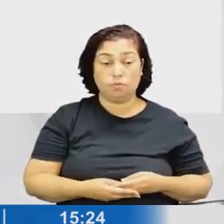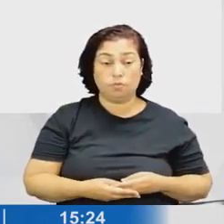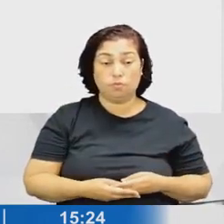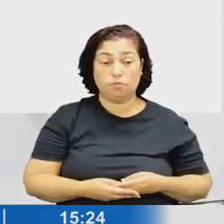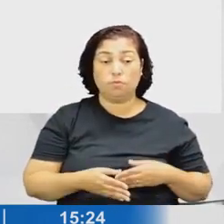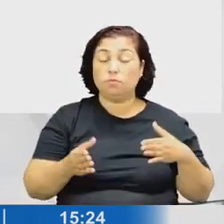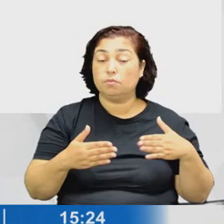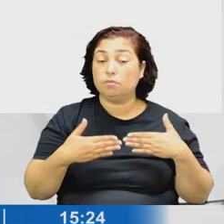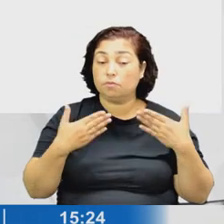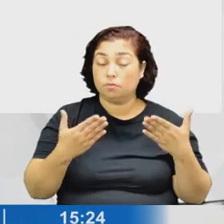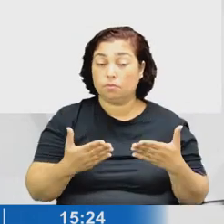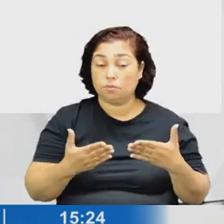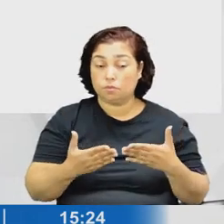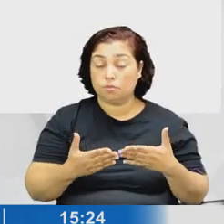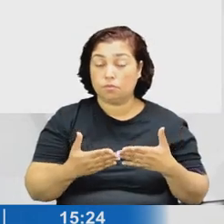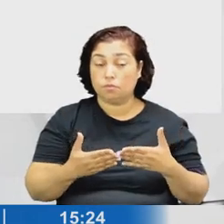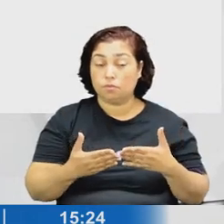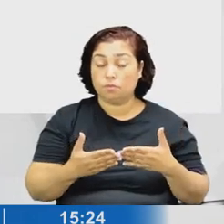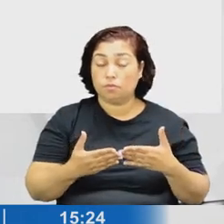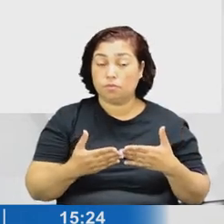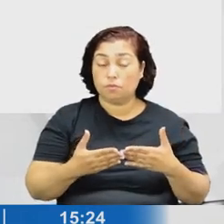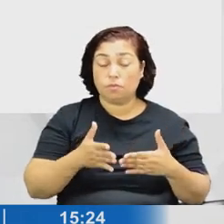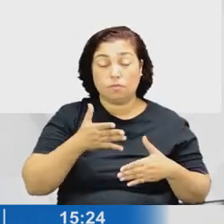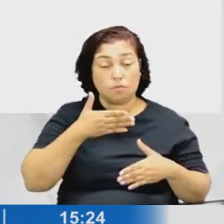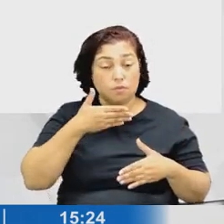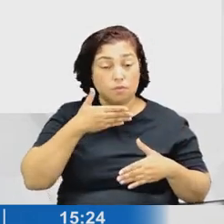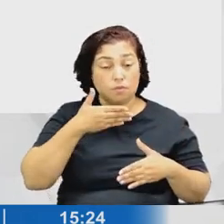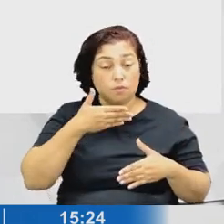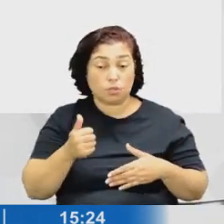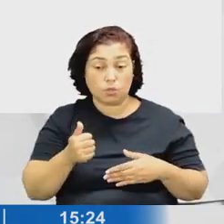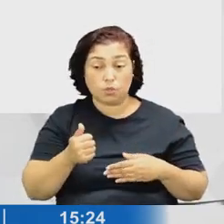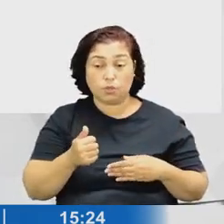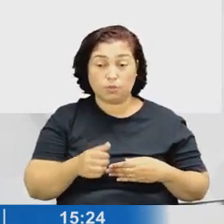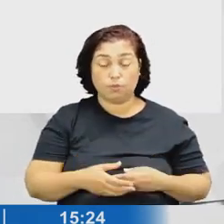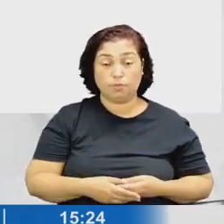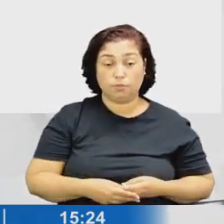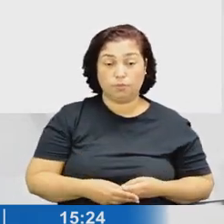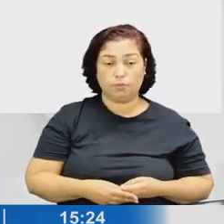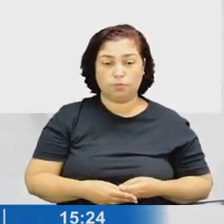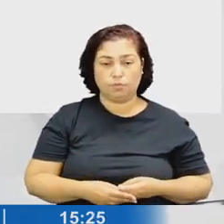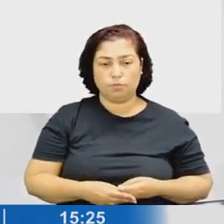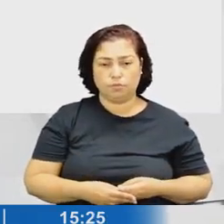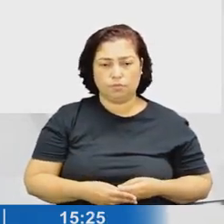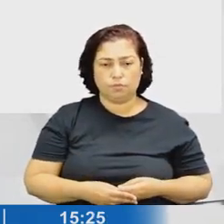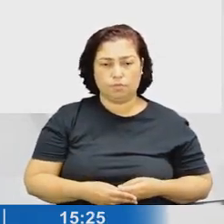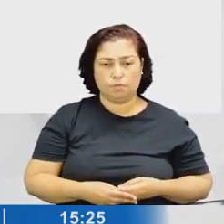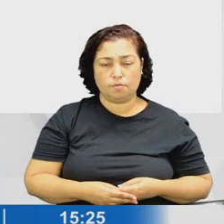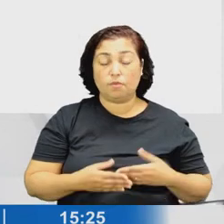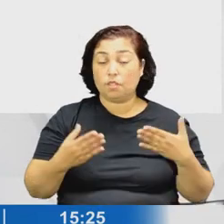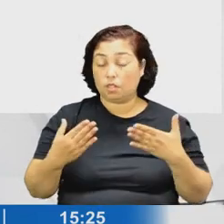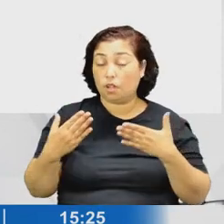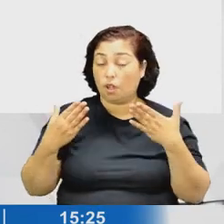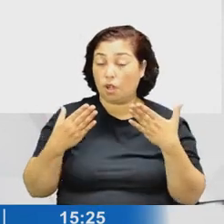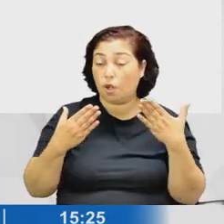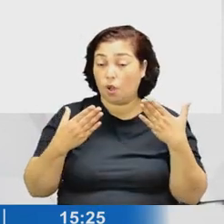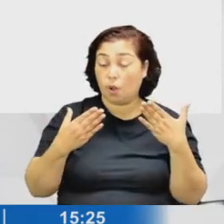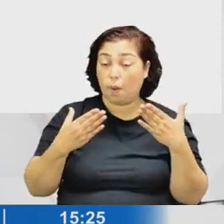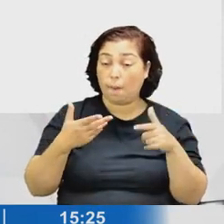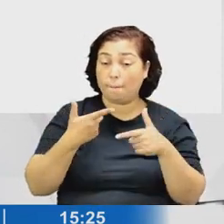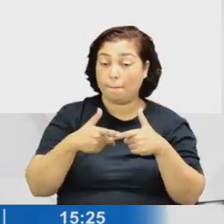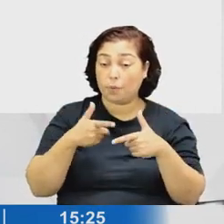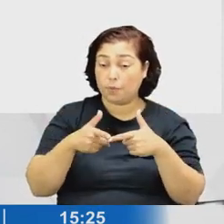essa enriquecida na caminhada em relação a narrativa tá problema